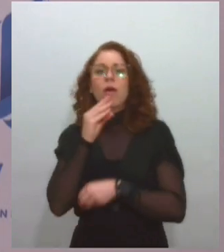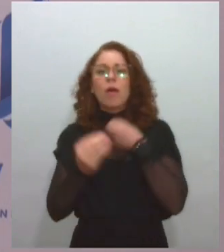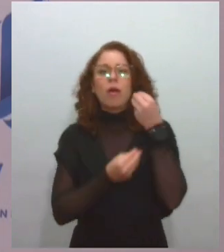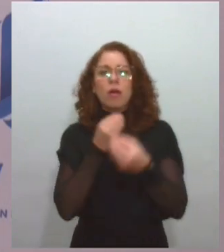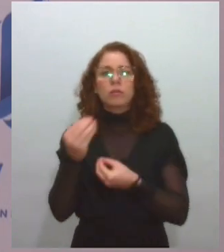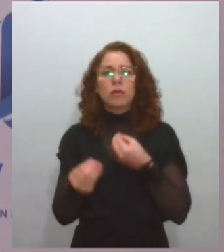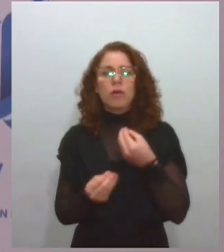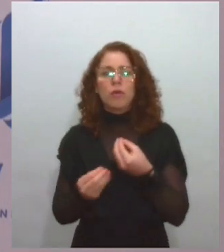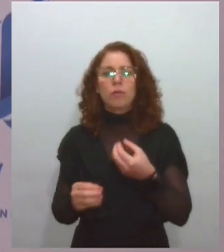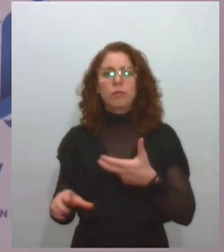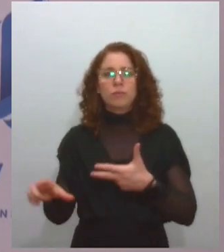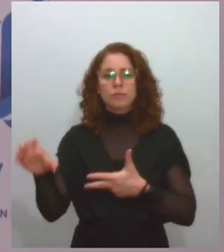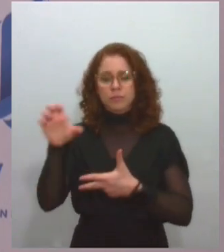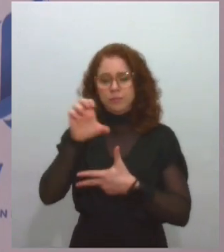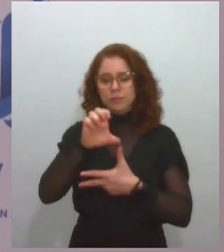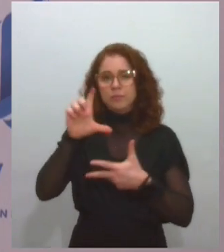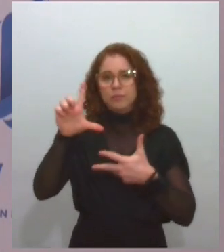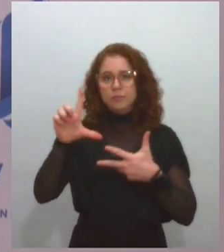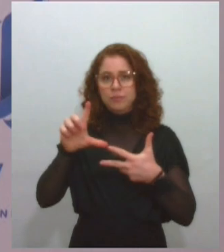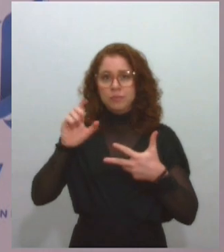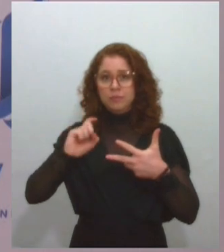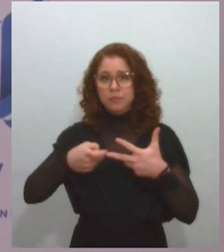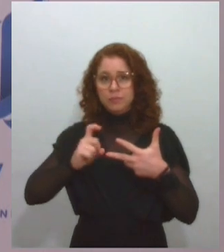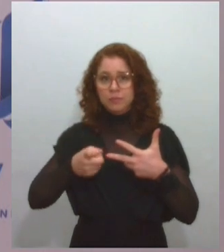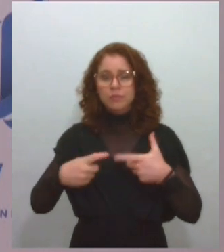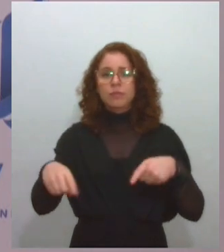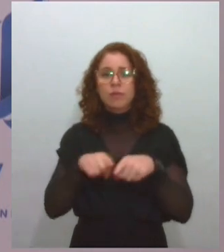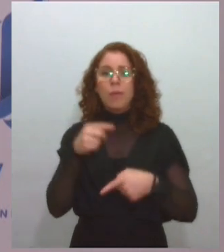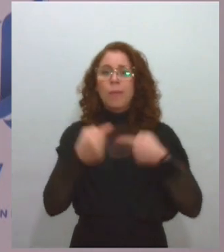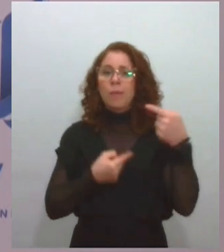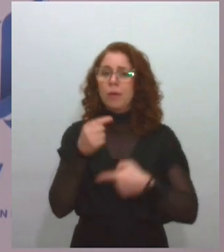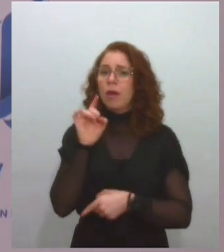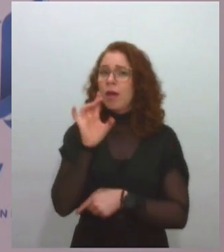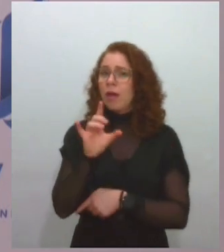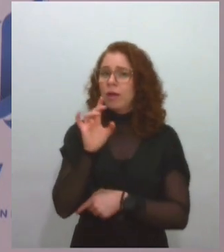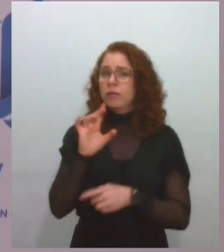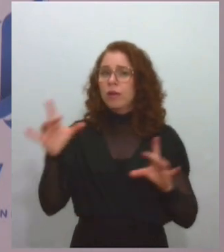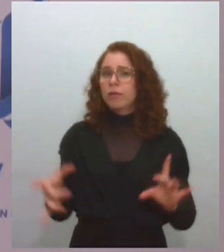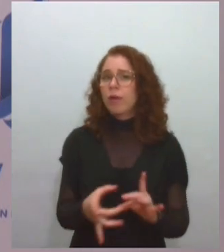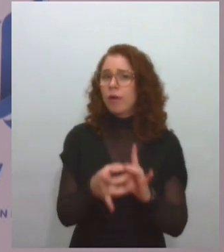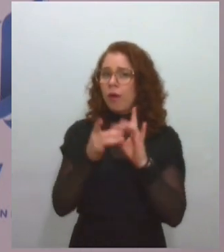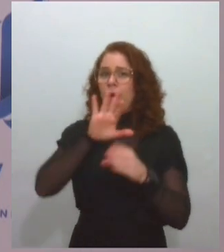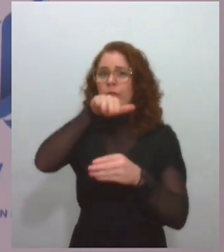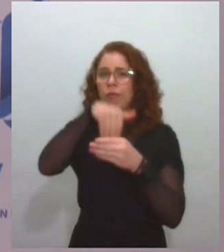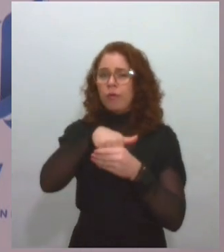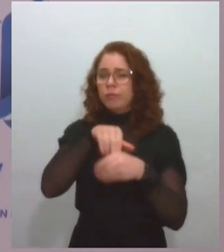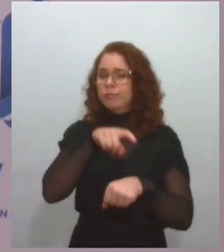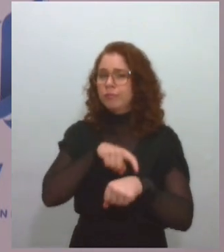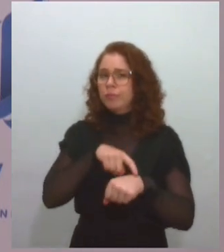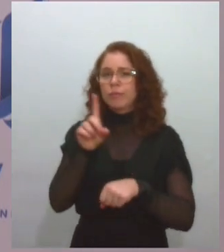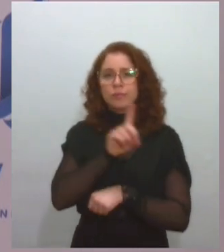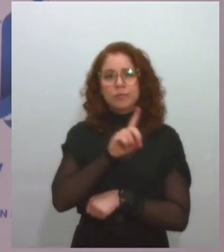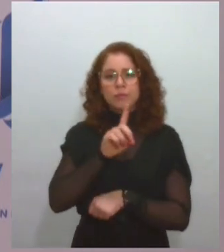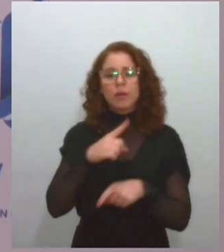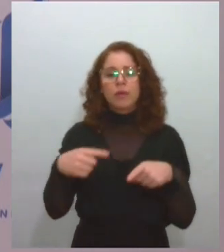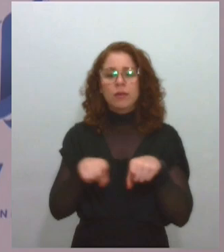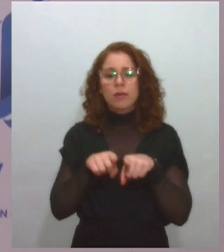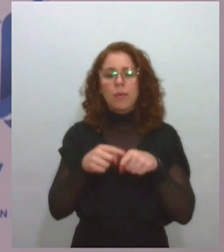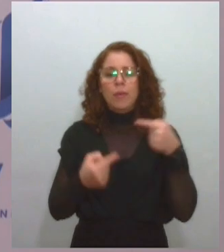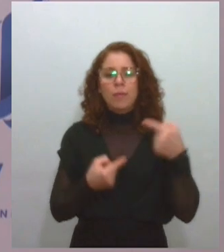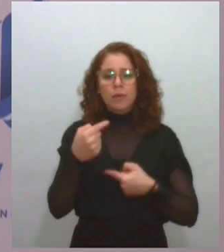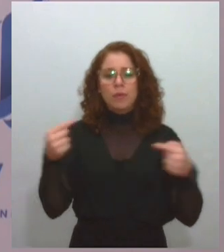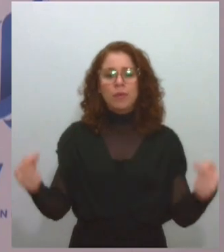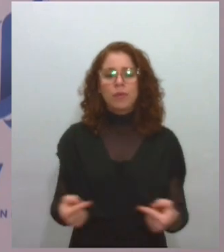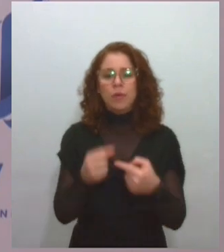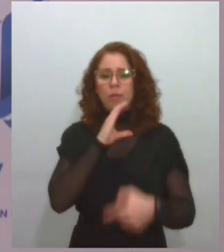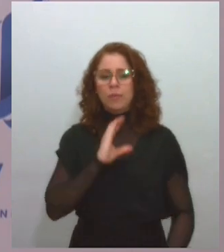e mostrar para eles que política ela não está somente atrelada à questão do voto, que política ela está atrelada também à questão da cidadania,